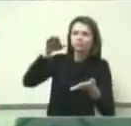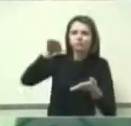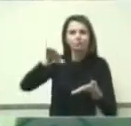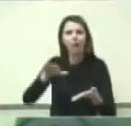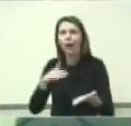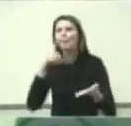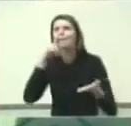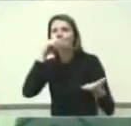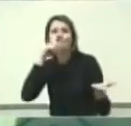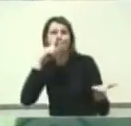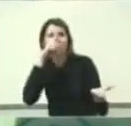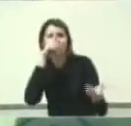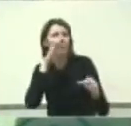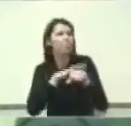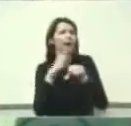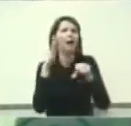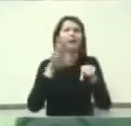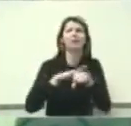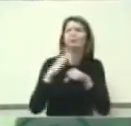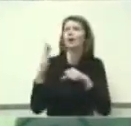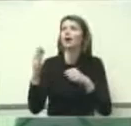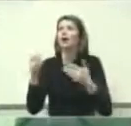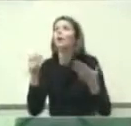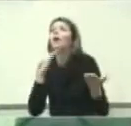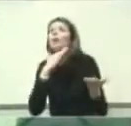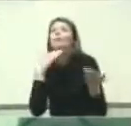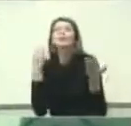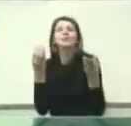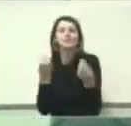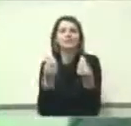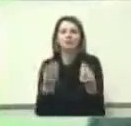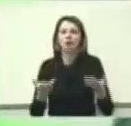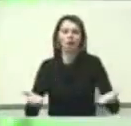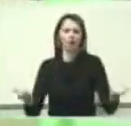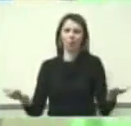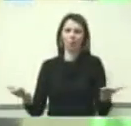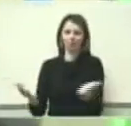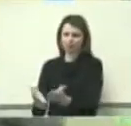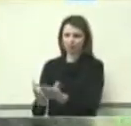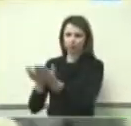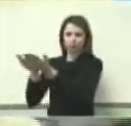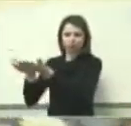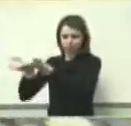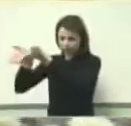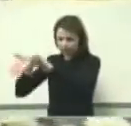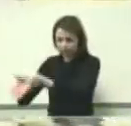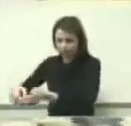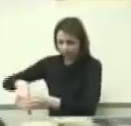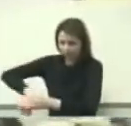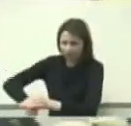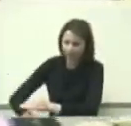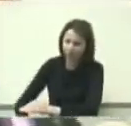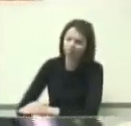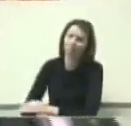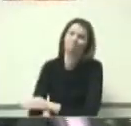vez mais era iminente o fato de que aquele barco iria afundar